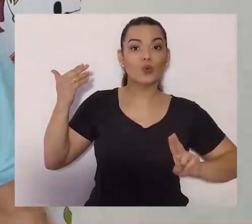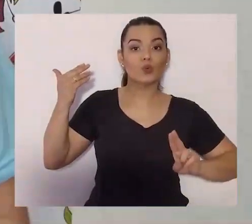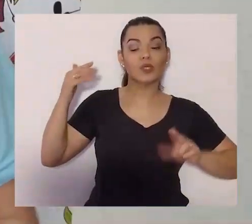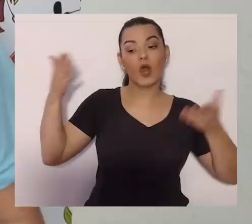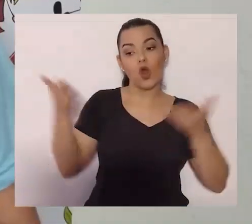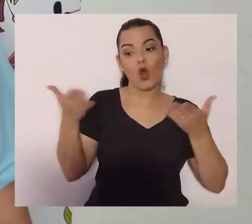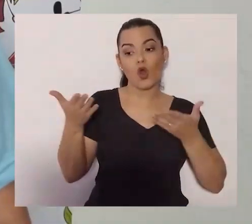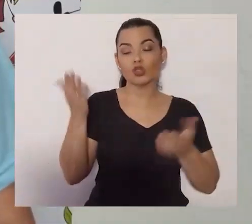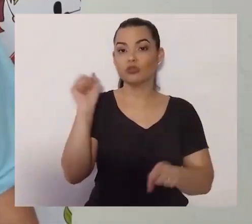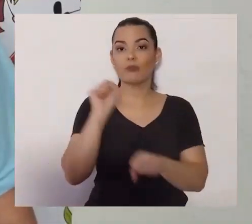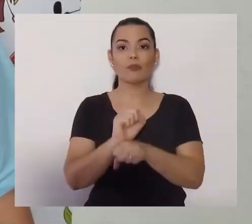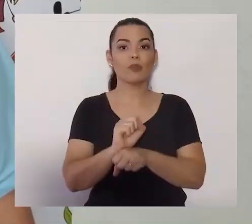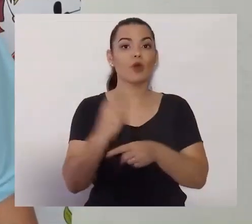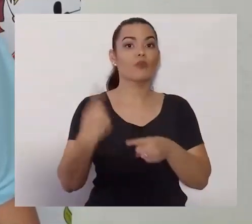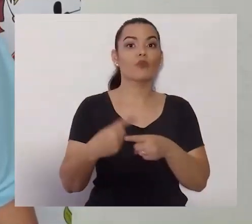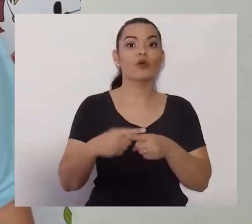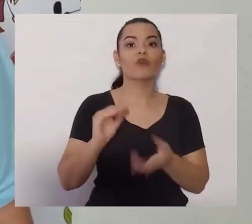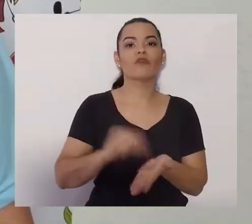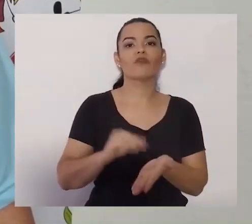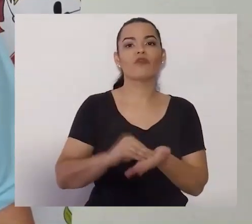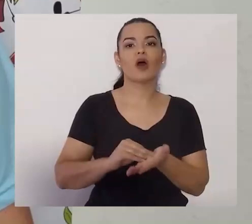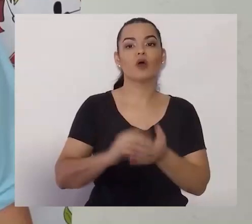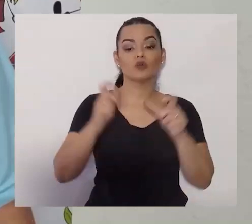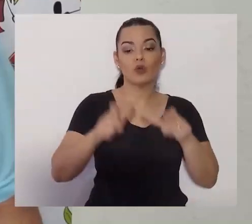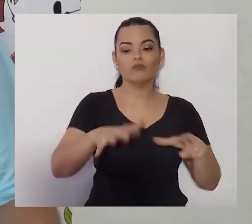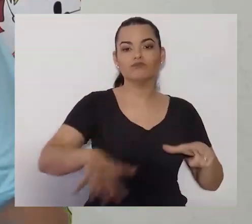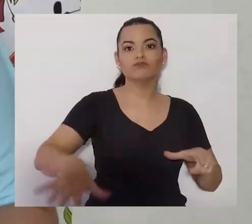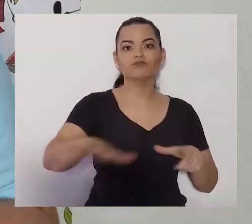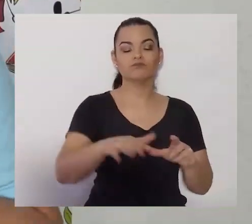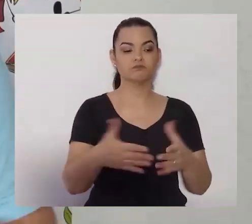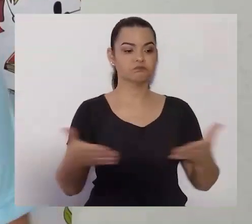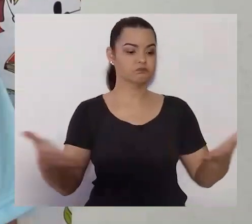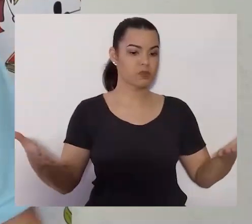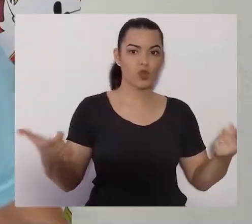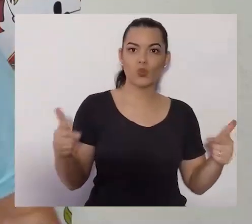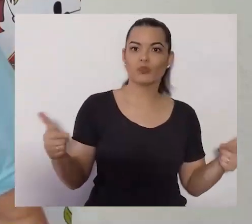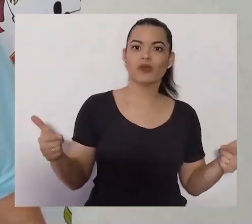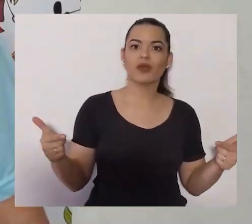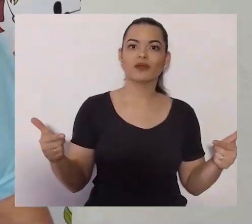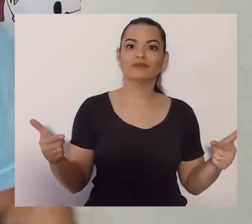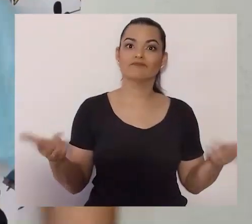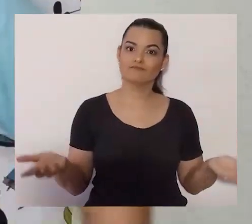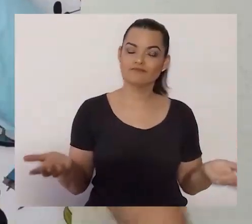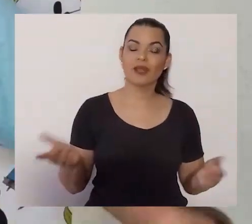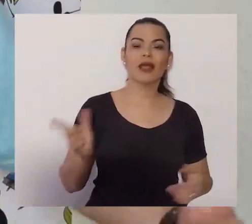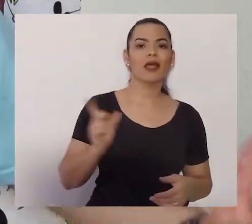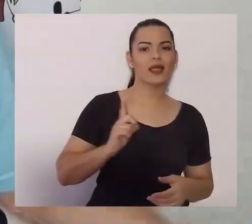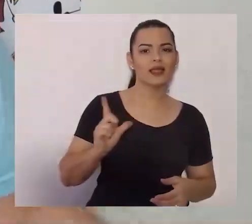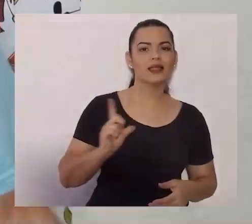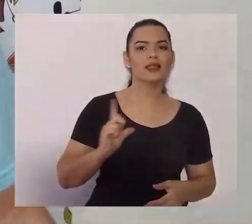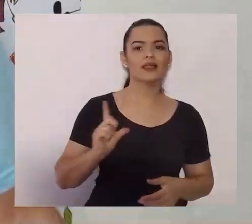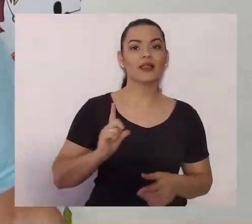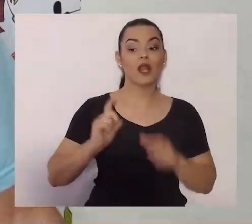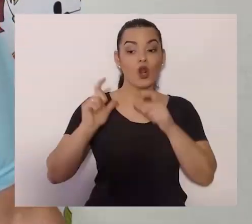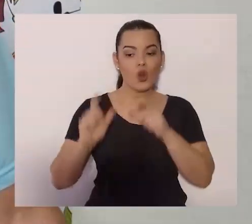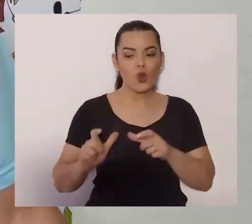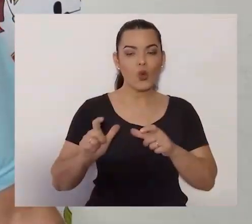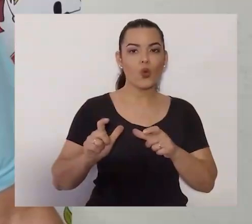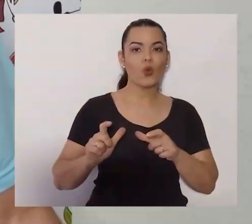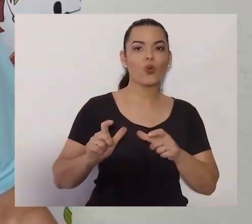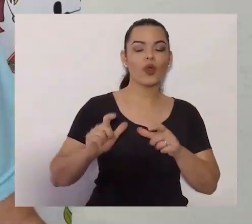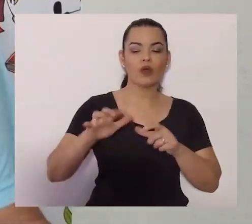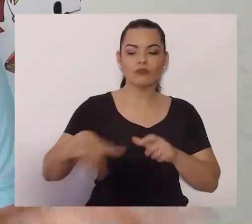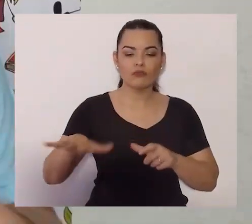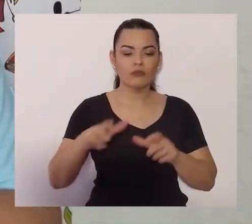acabam não acontecendo mais por falta de espaço. Temos diferentes tipos